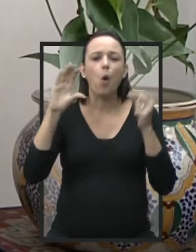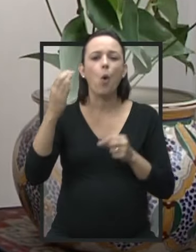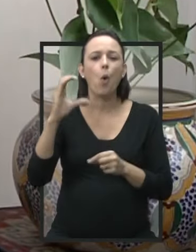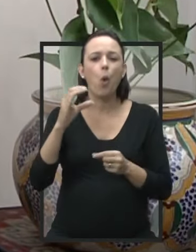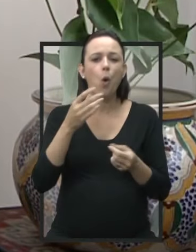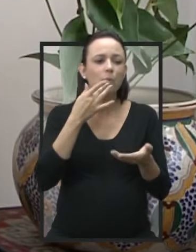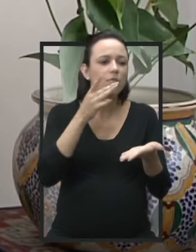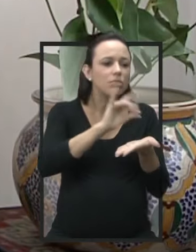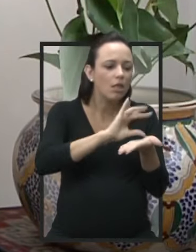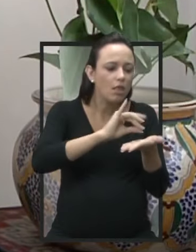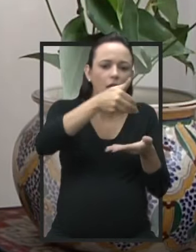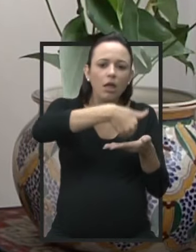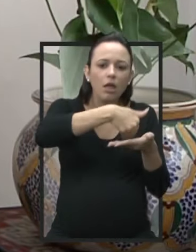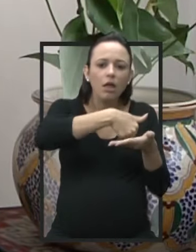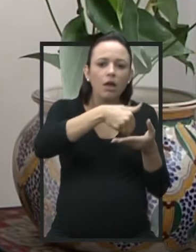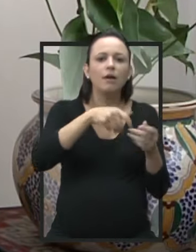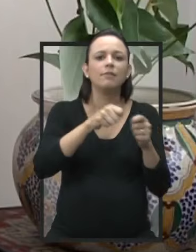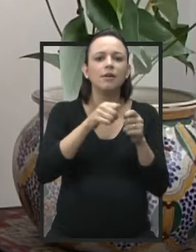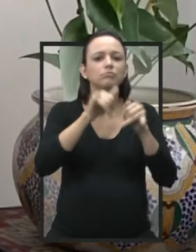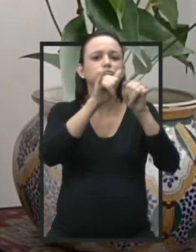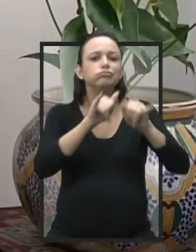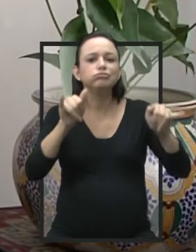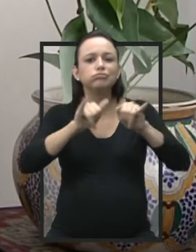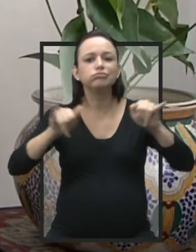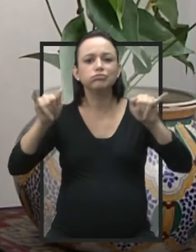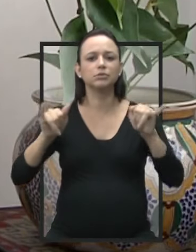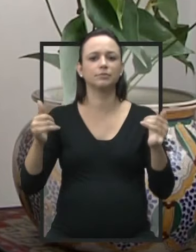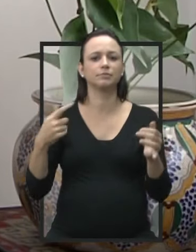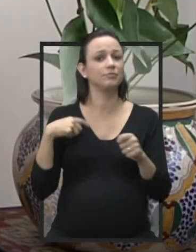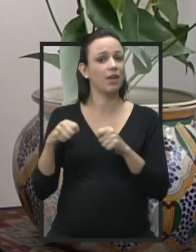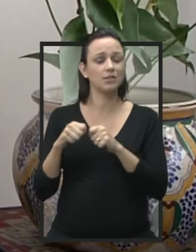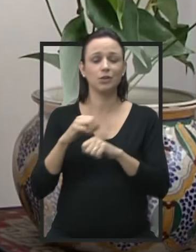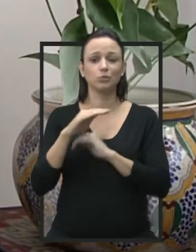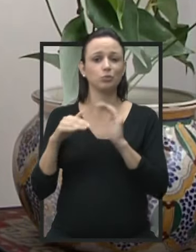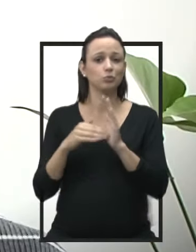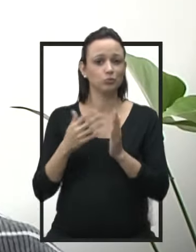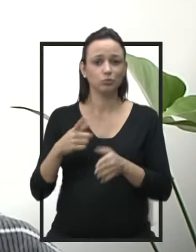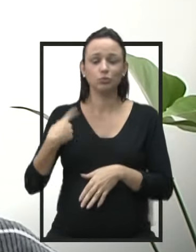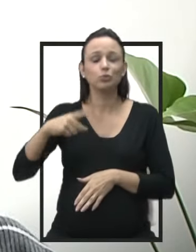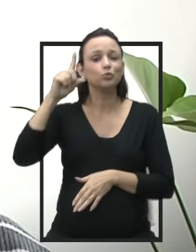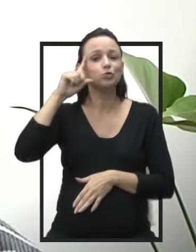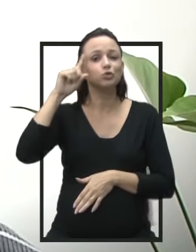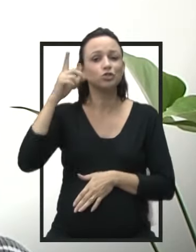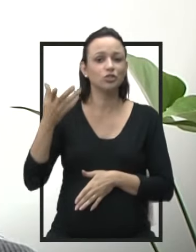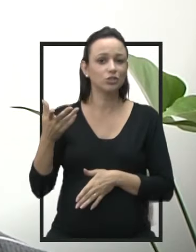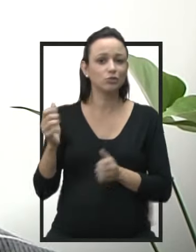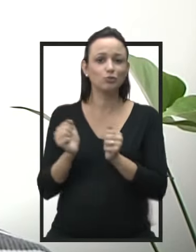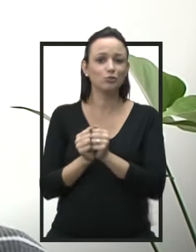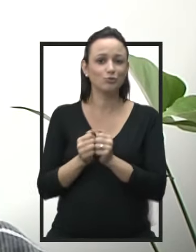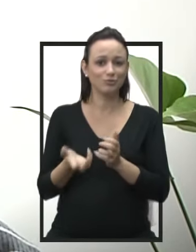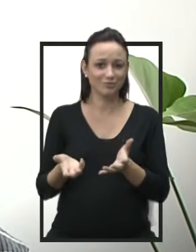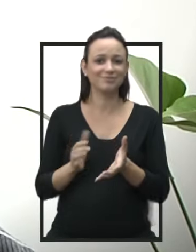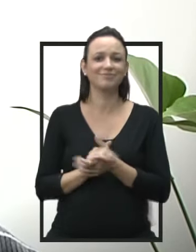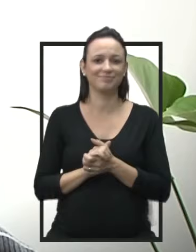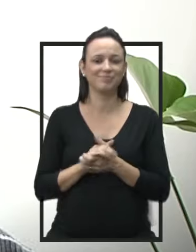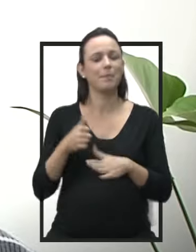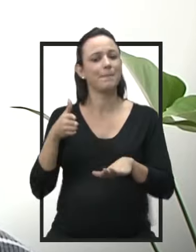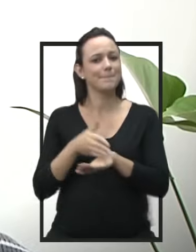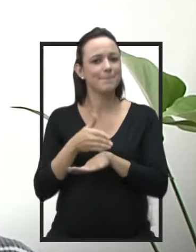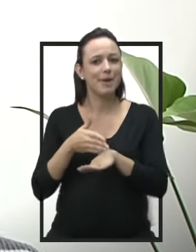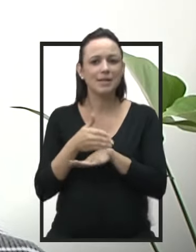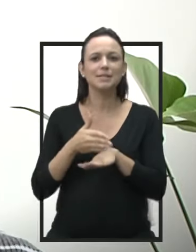né? E fazia com prazer enorme, né? Mas enorme mesmo. Não existia internet, não existia WhatsApp,